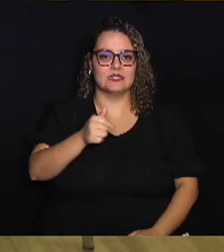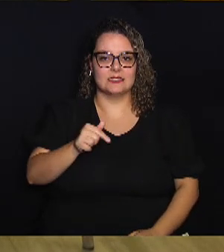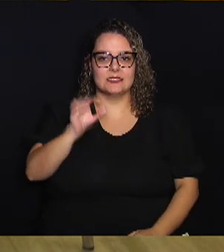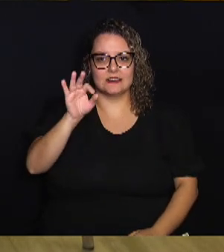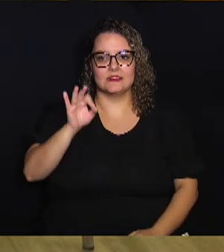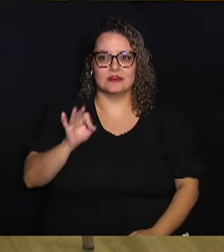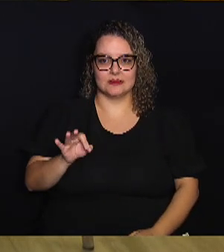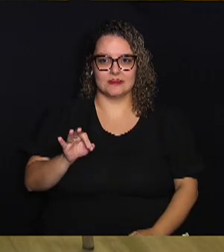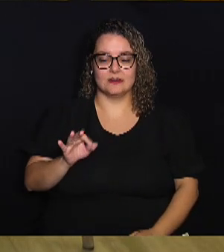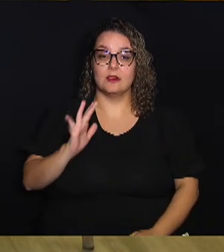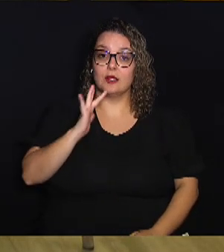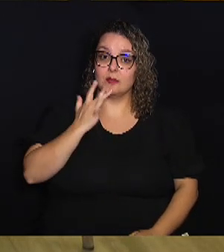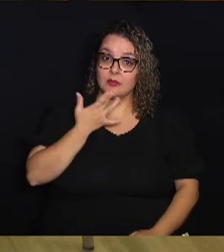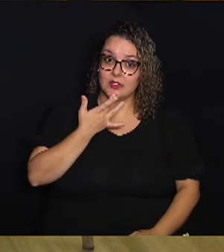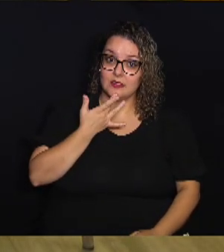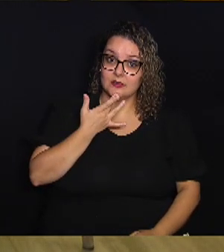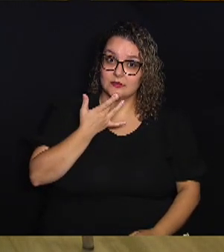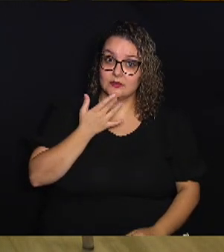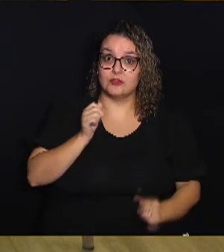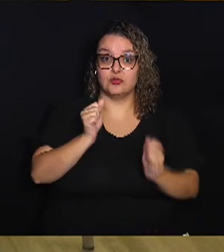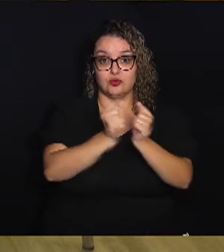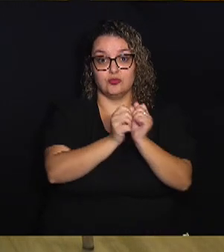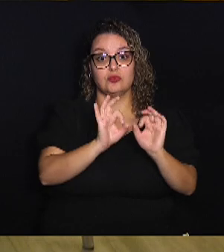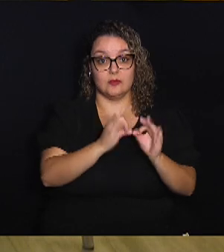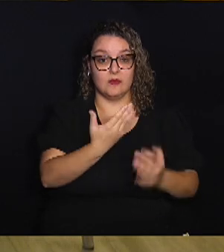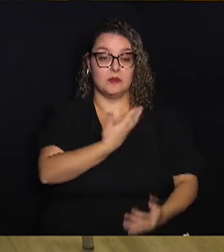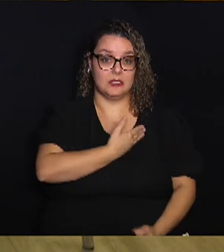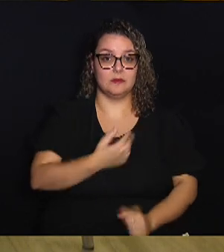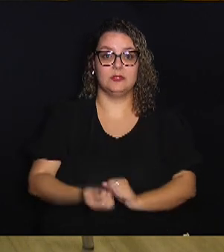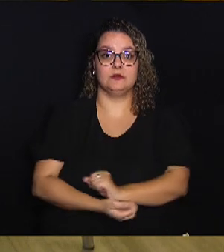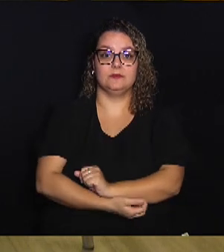67% prefere passar tempo com a família e amigos.